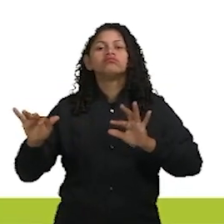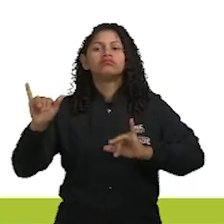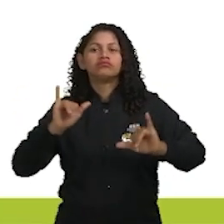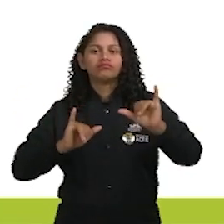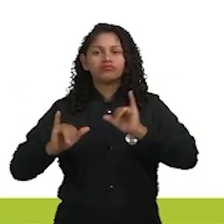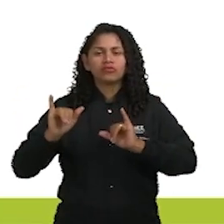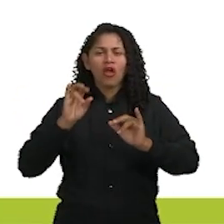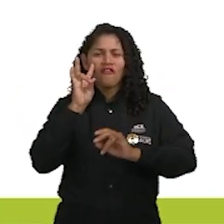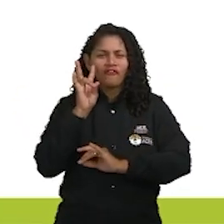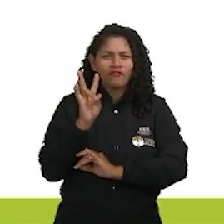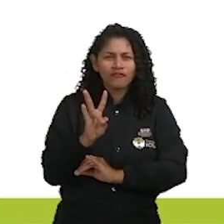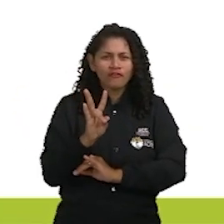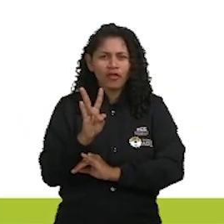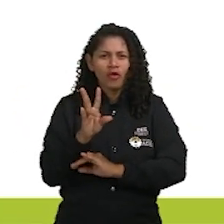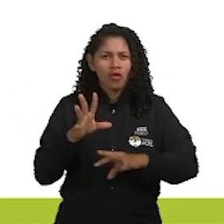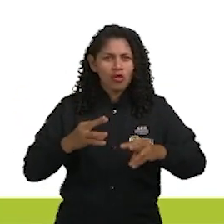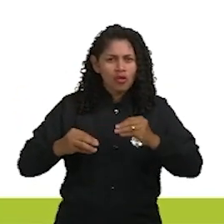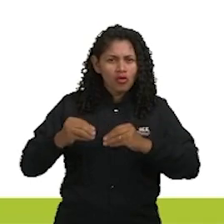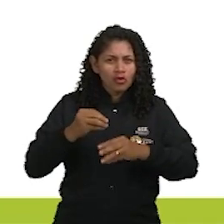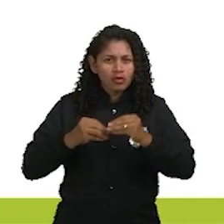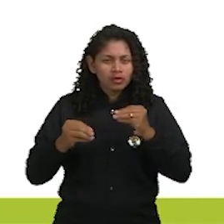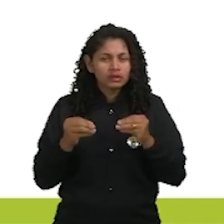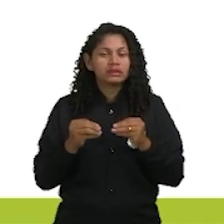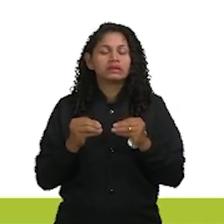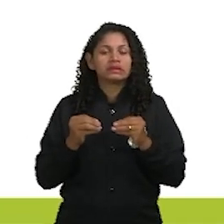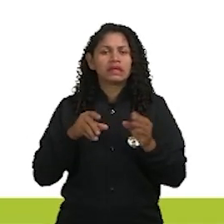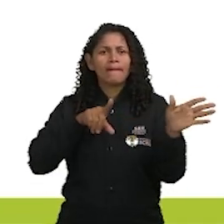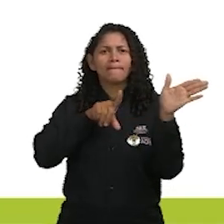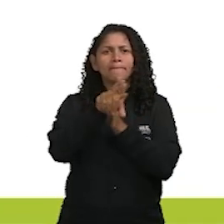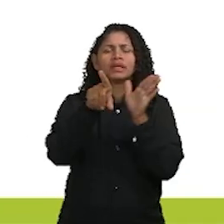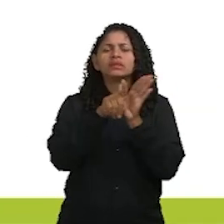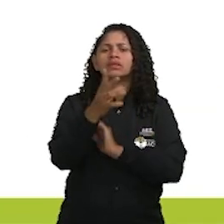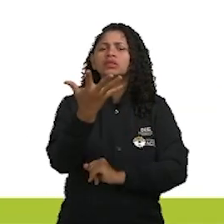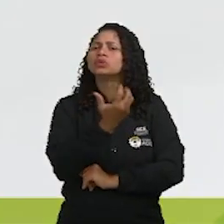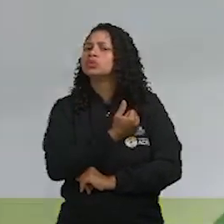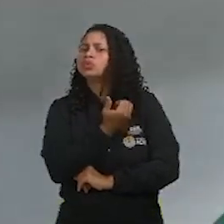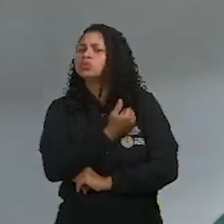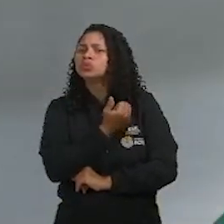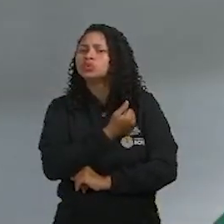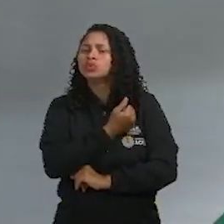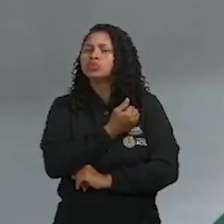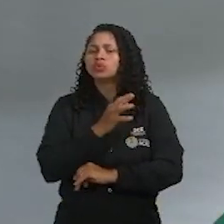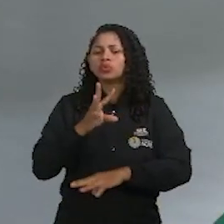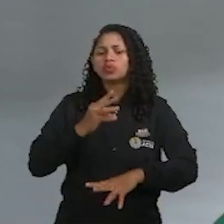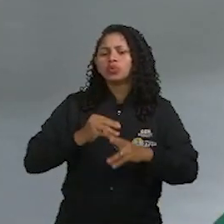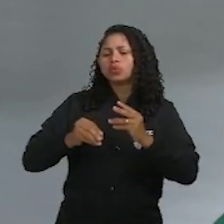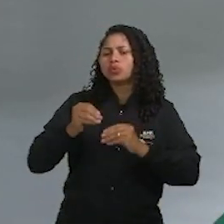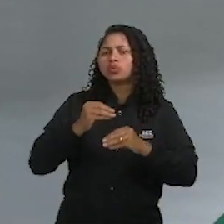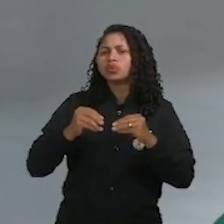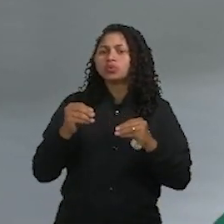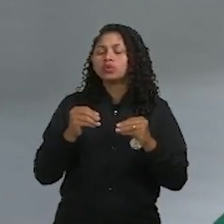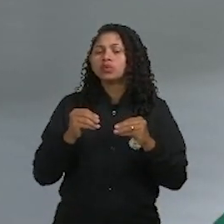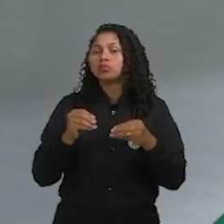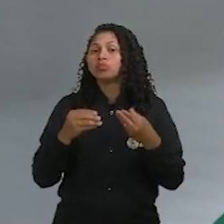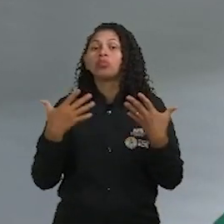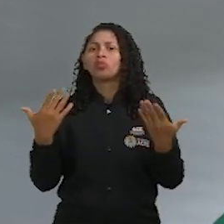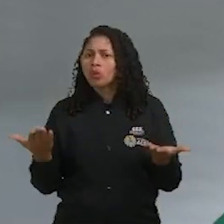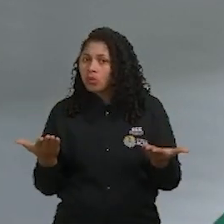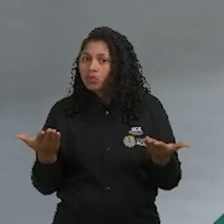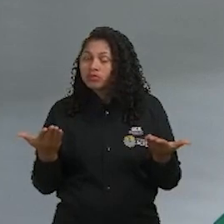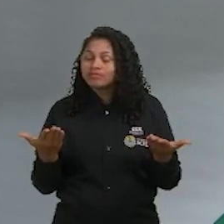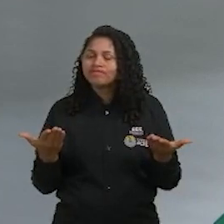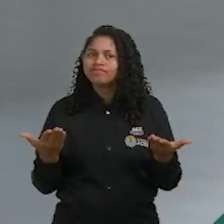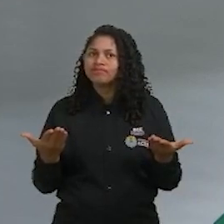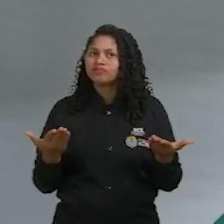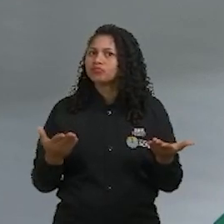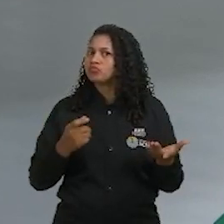de vocês, na prova, estiver perguntando o número de oxidação dessa substância, não tenha dúvida, tá?